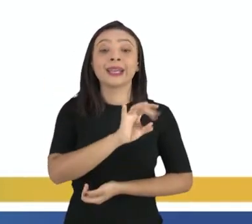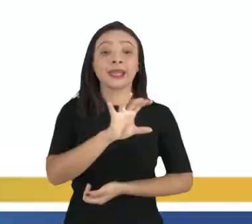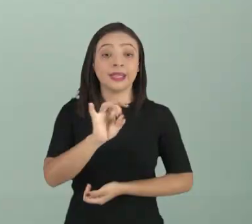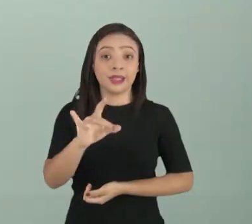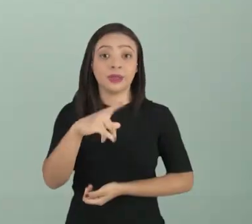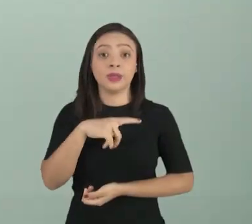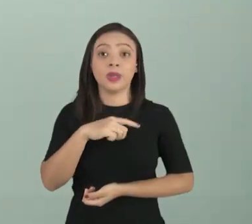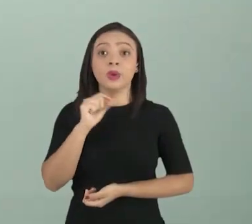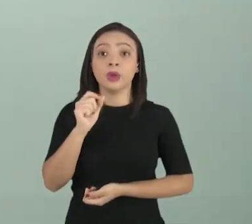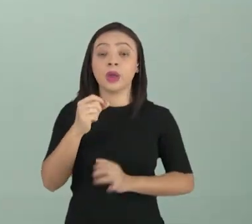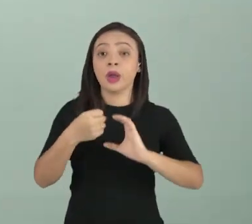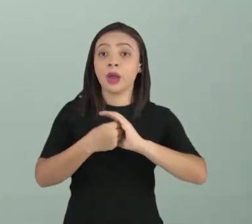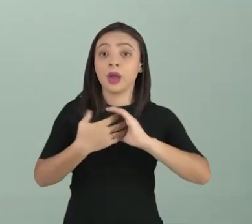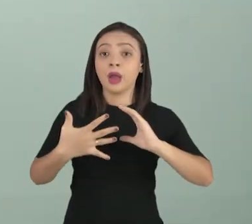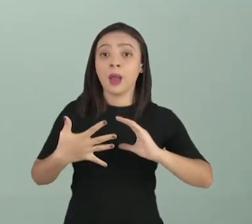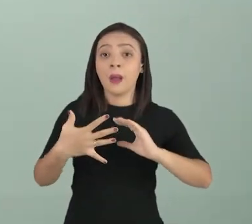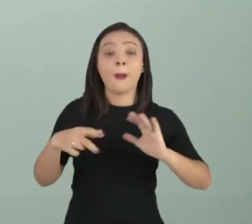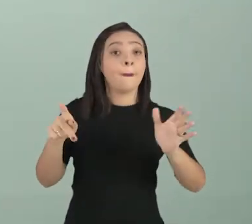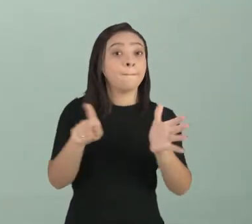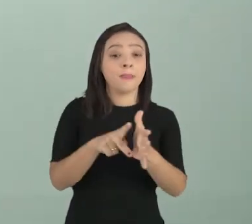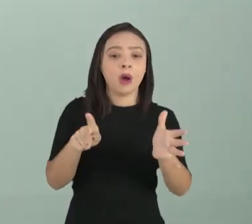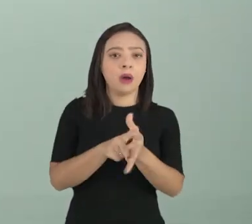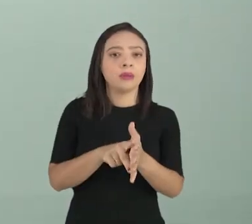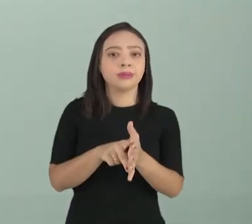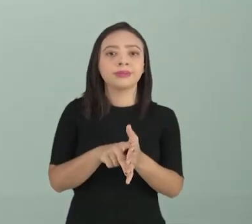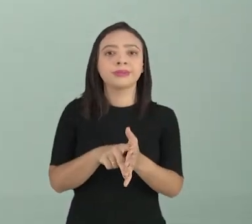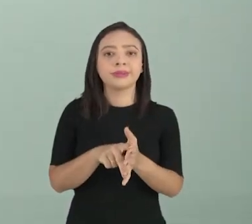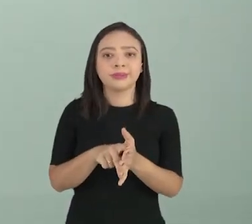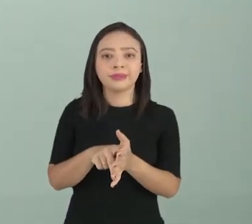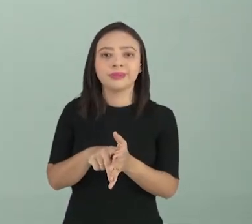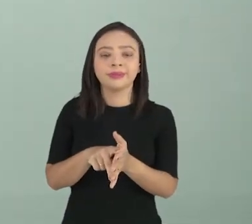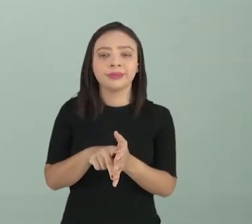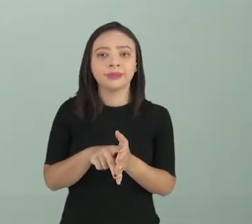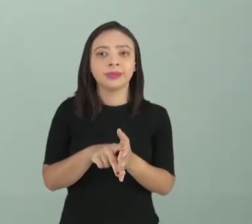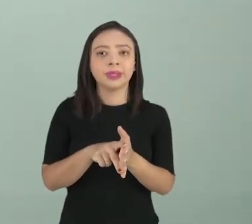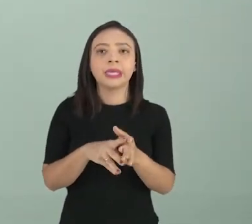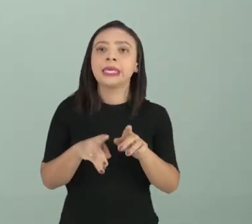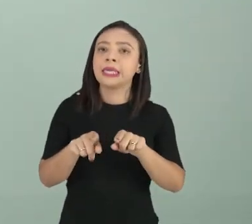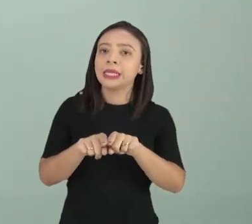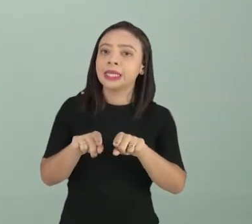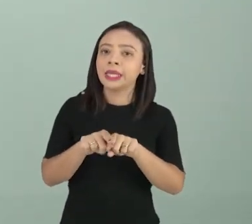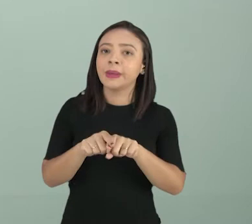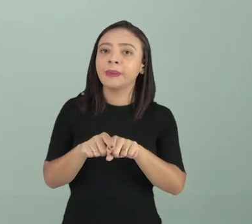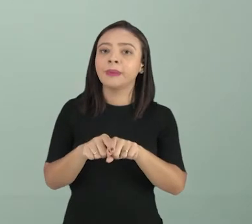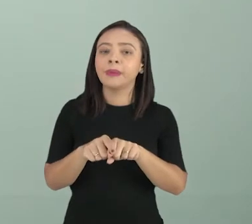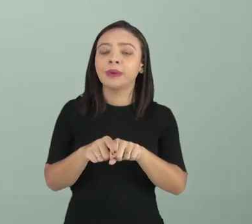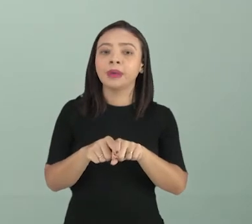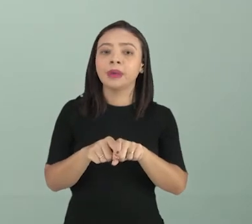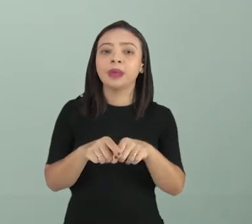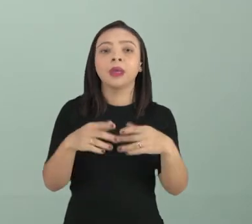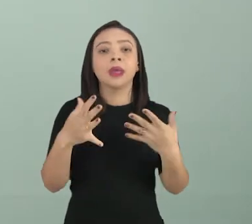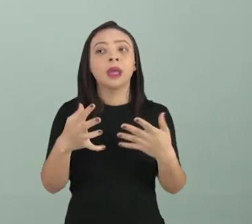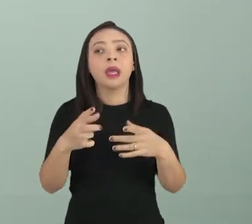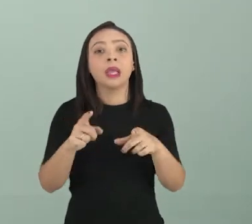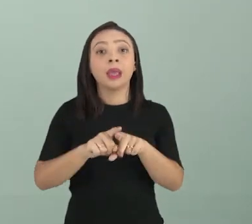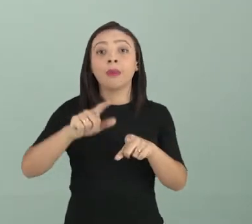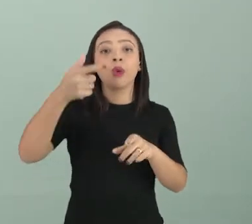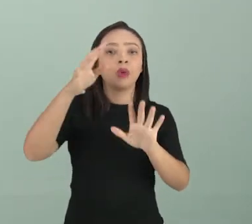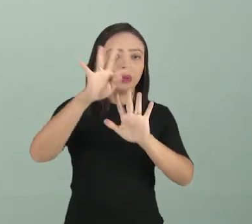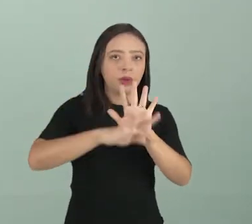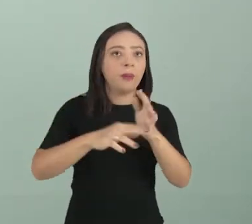tem características específicas que eles vão dão geral para os demais textos